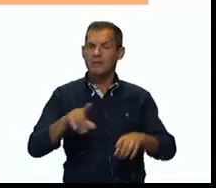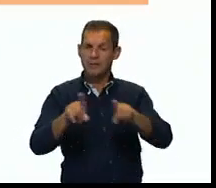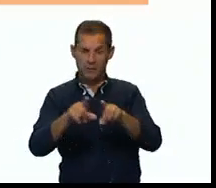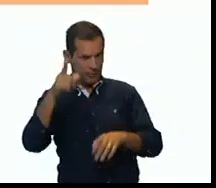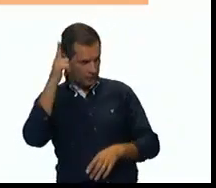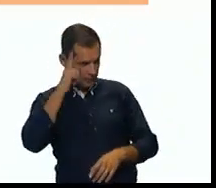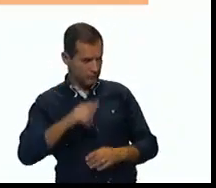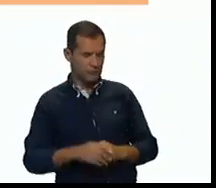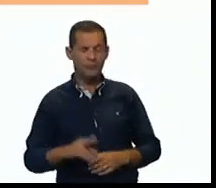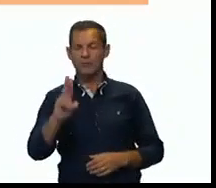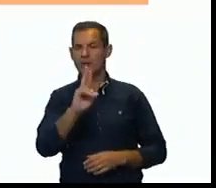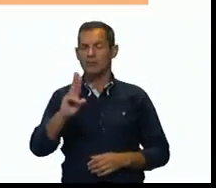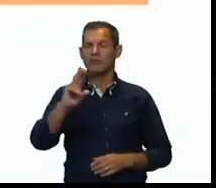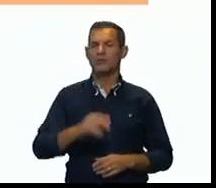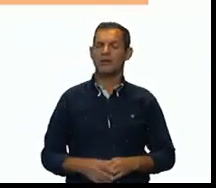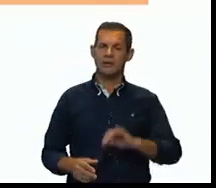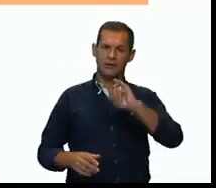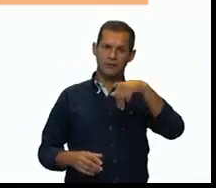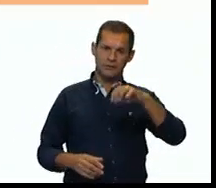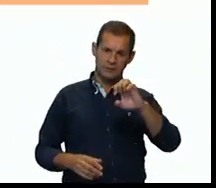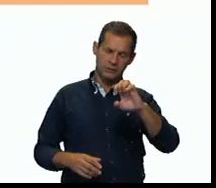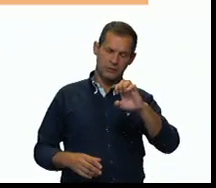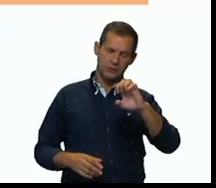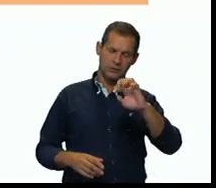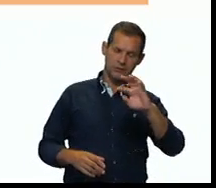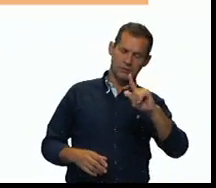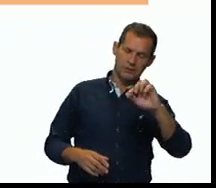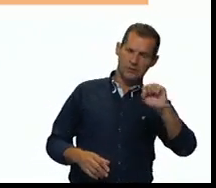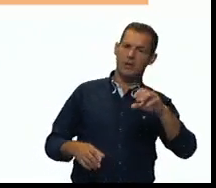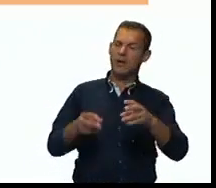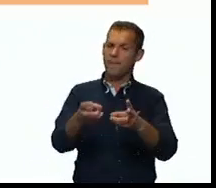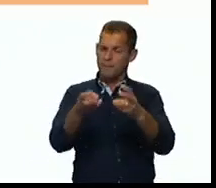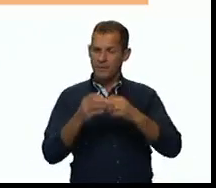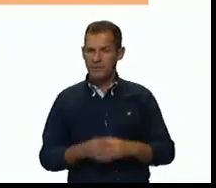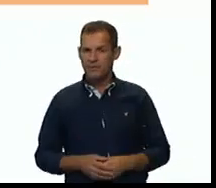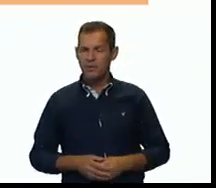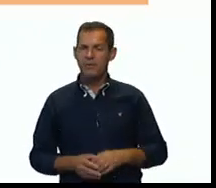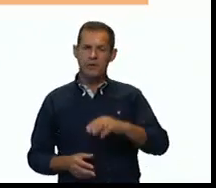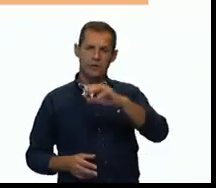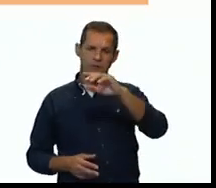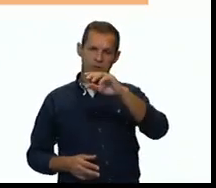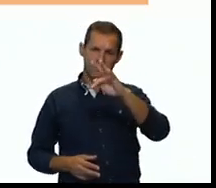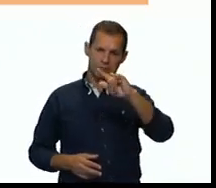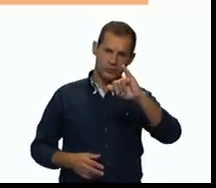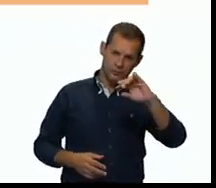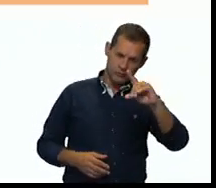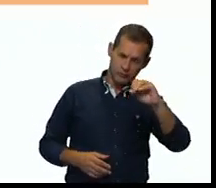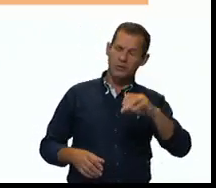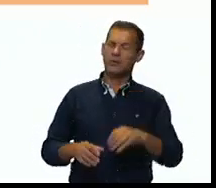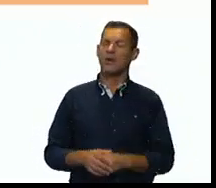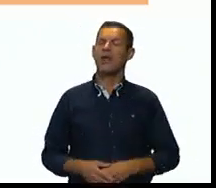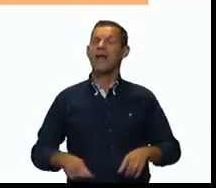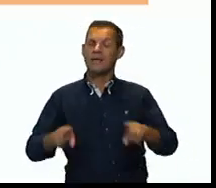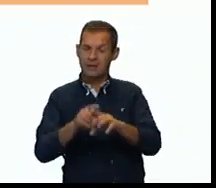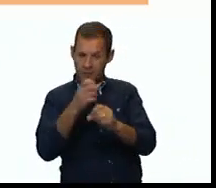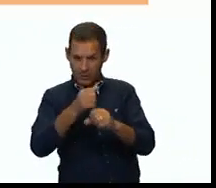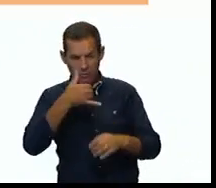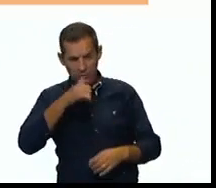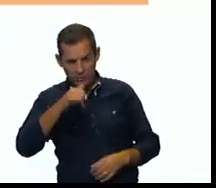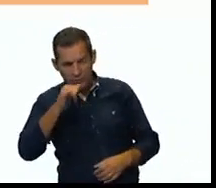Também conseguimos, utilizando as integrais, entender o comportamento de um fluido, calcular o campo elétrico